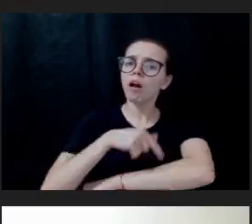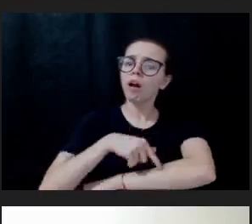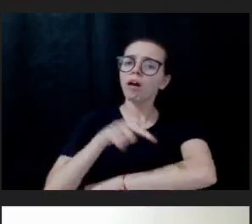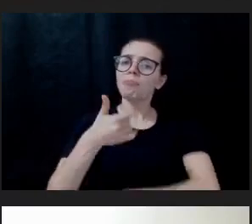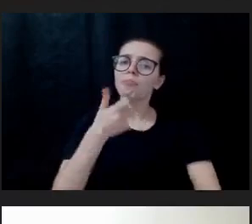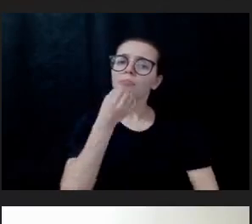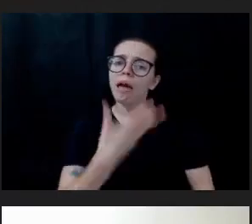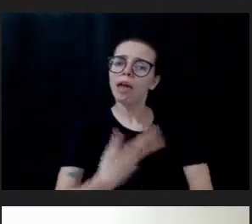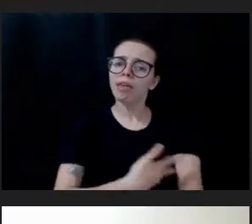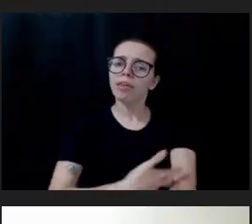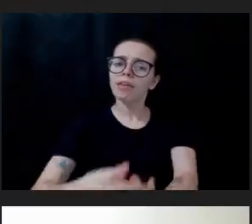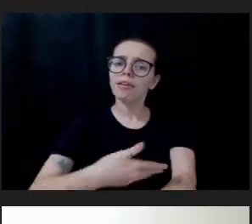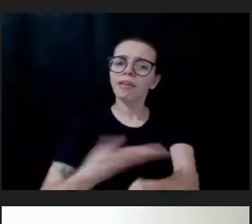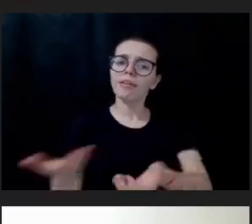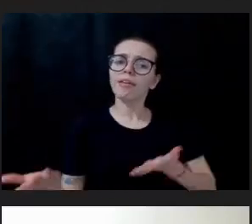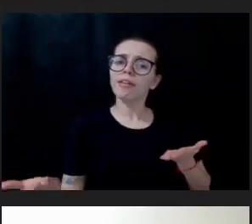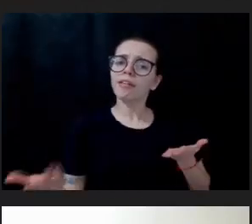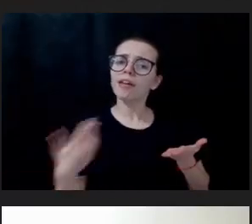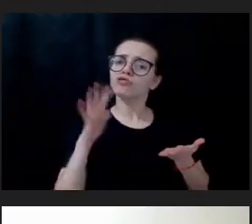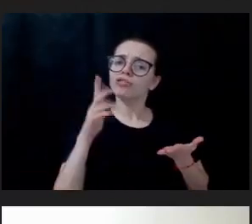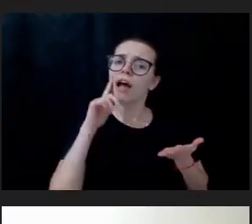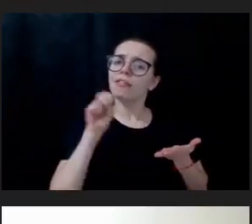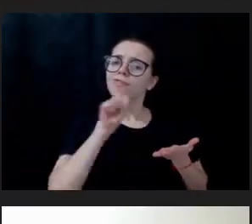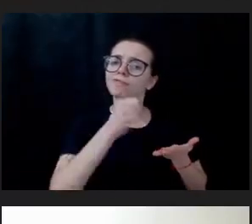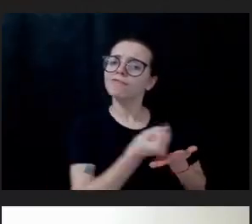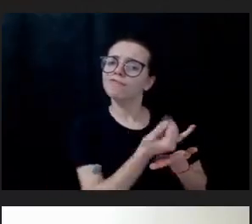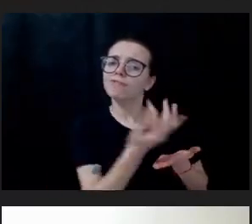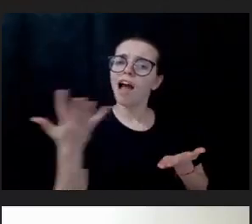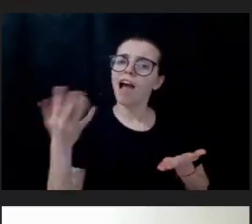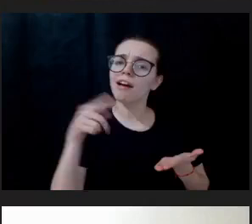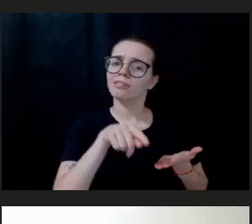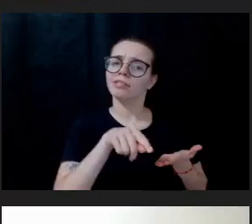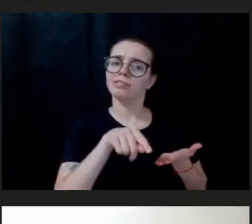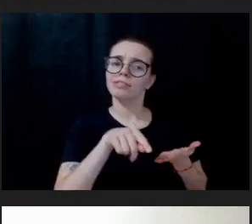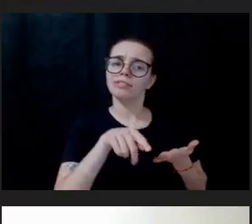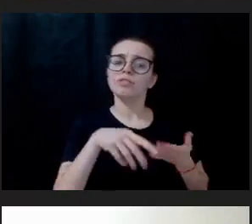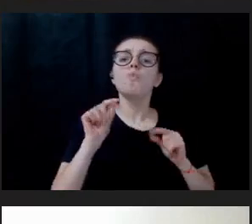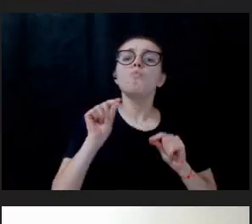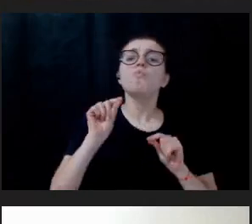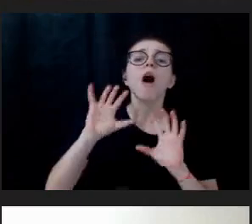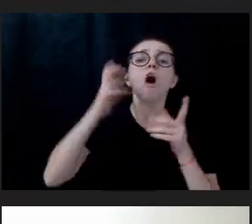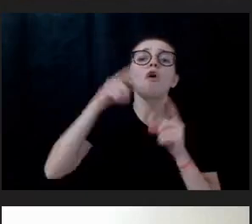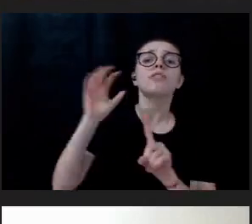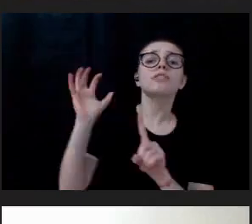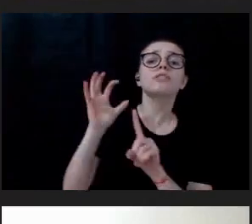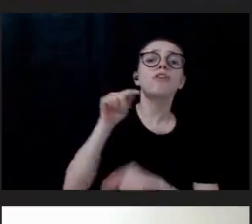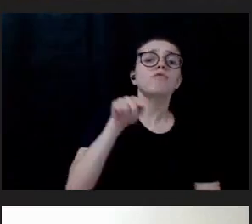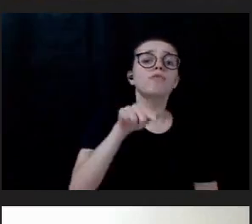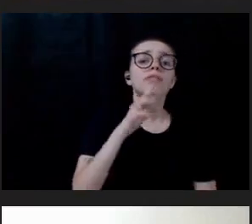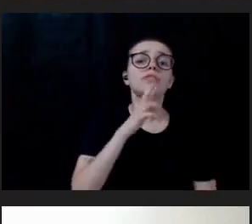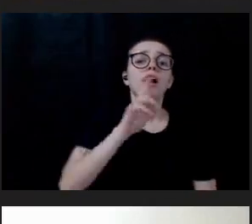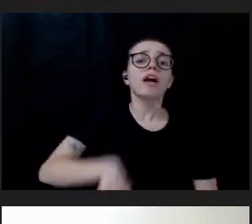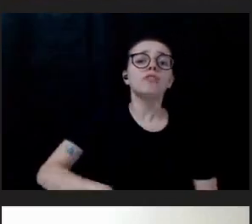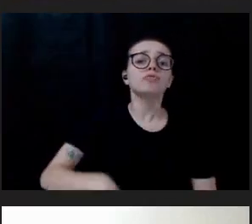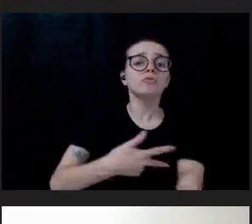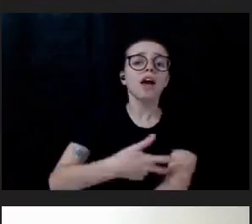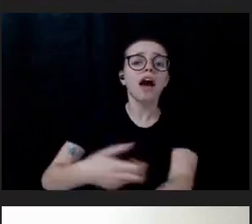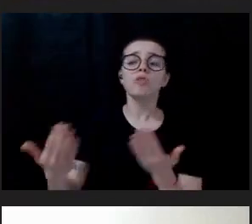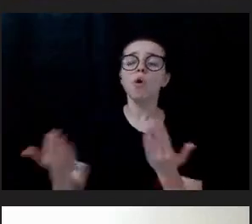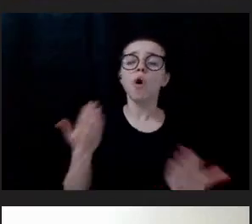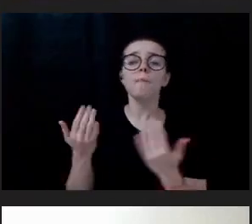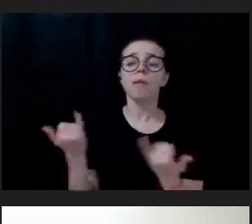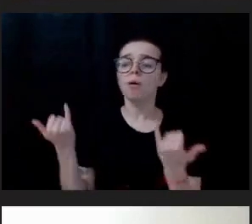que poderia influenciar esses resultados? É ótima pergunta. E a Então,